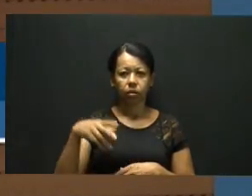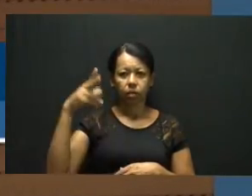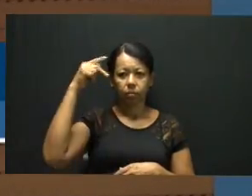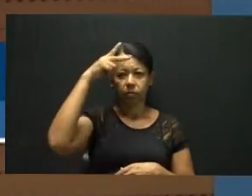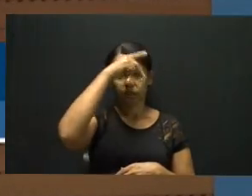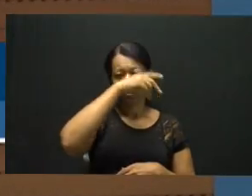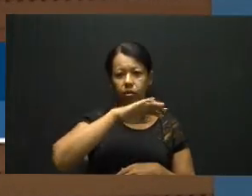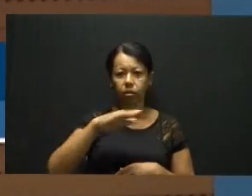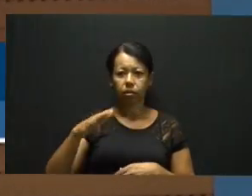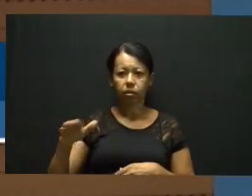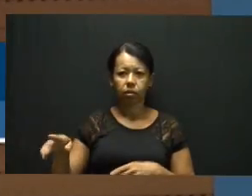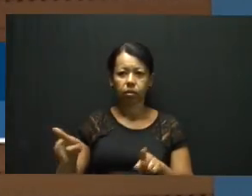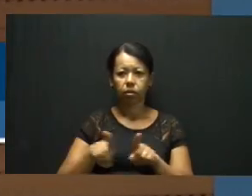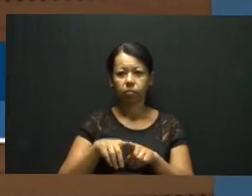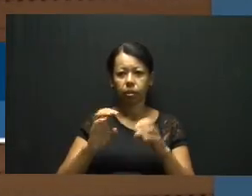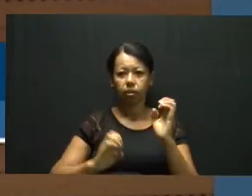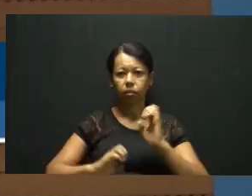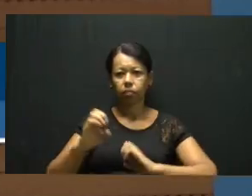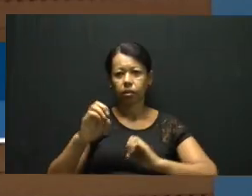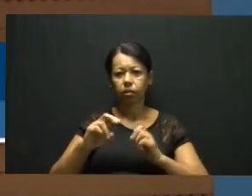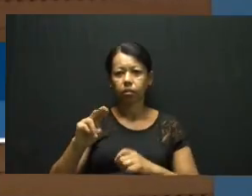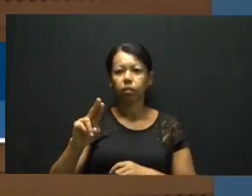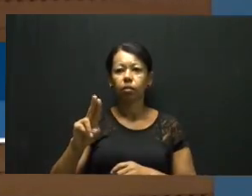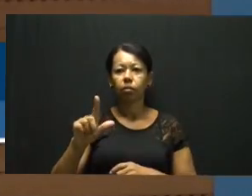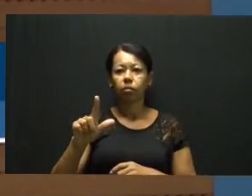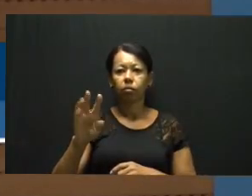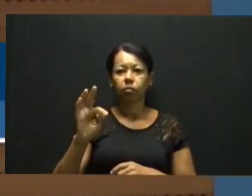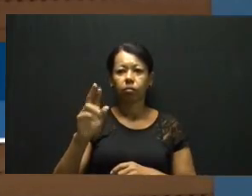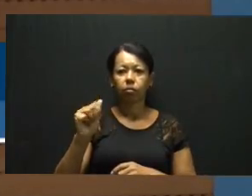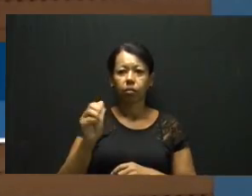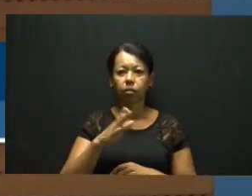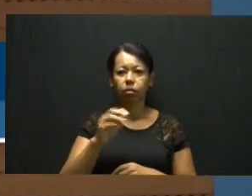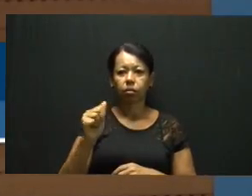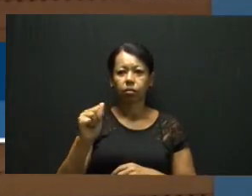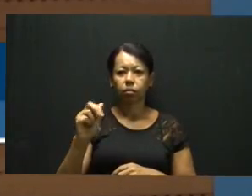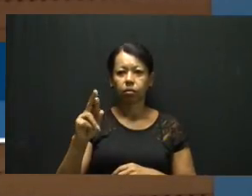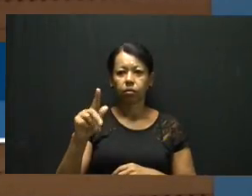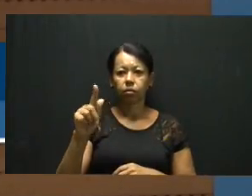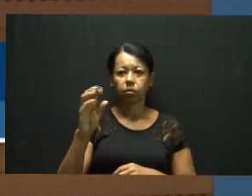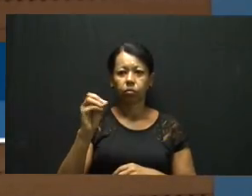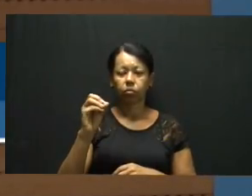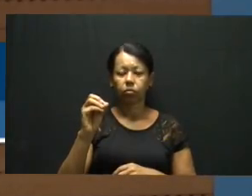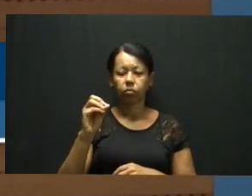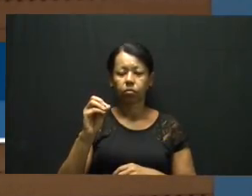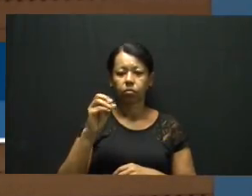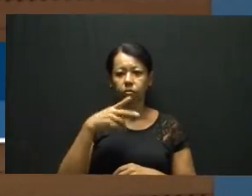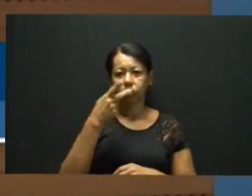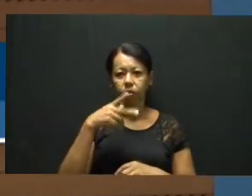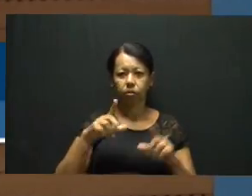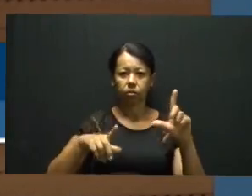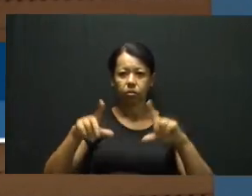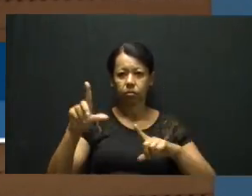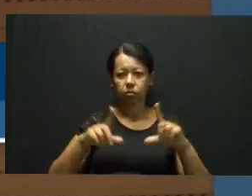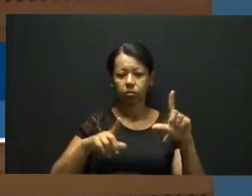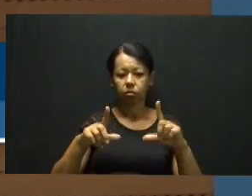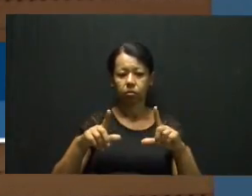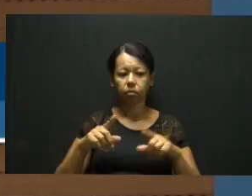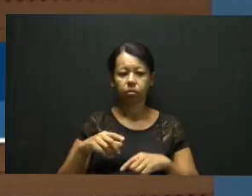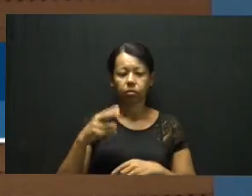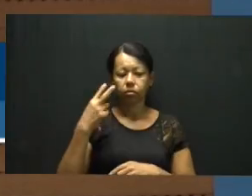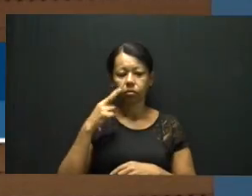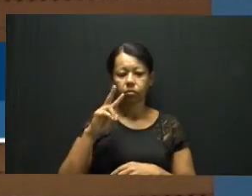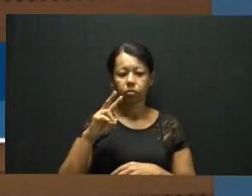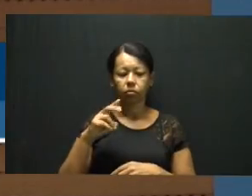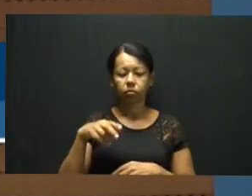empresa Ultracargo e o Ministério Público, conforme a reportagem do jornal A Tribuna, de 9 de fevereiro deste ano. Vou ler a matéria